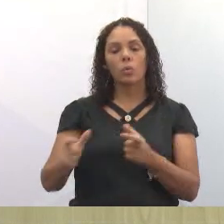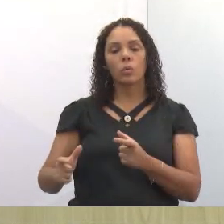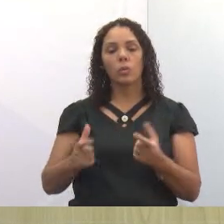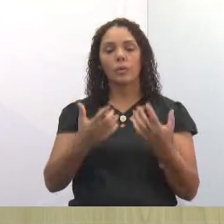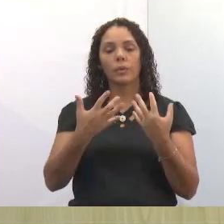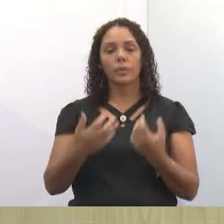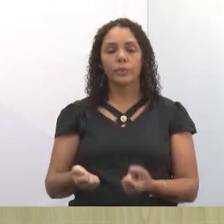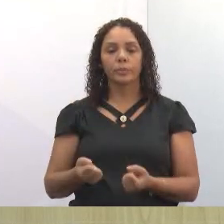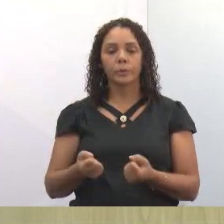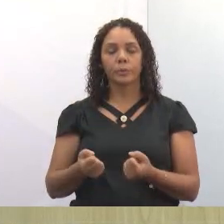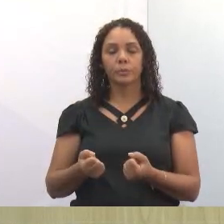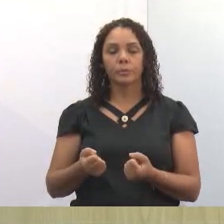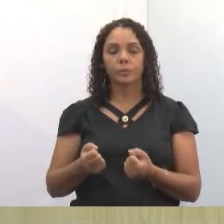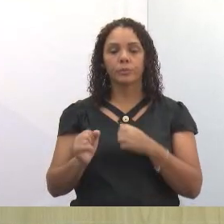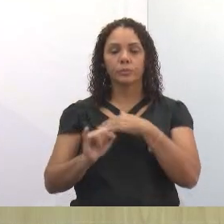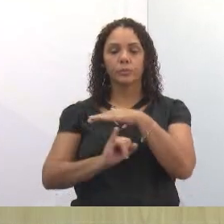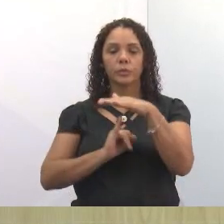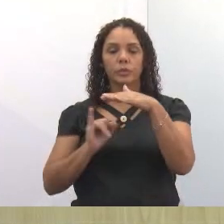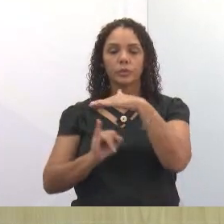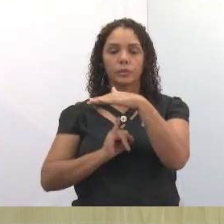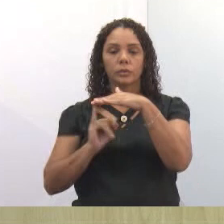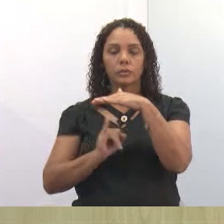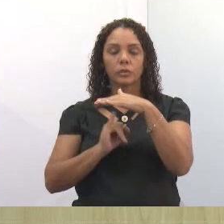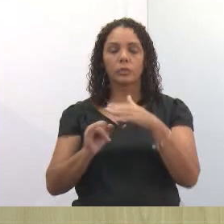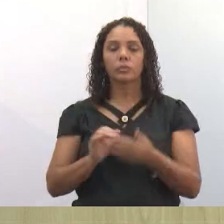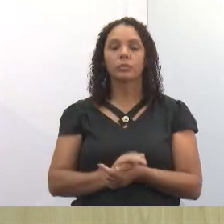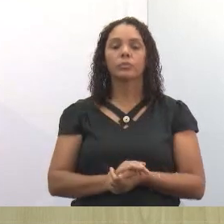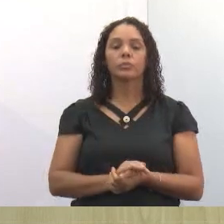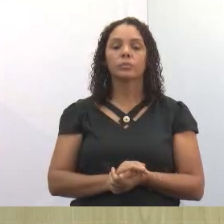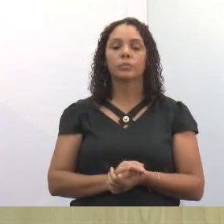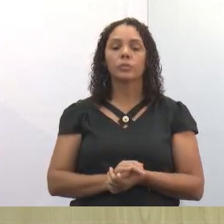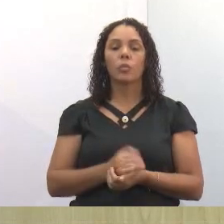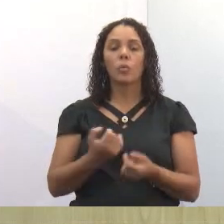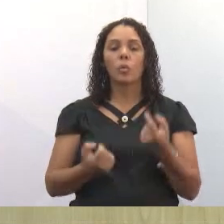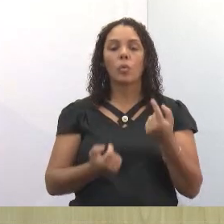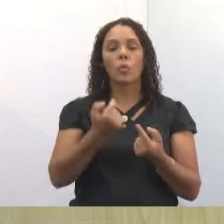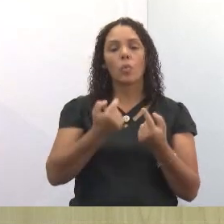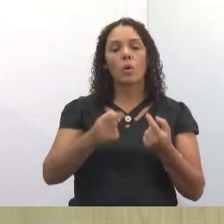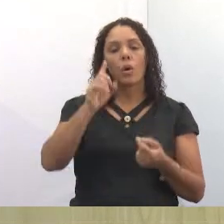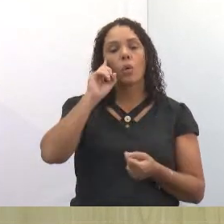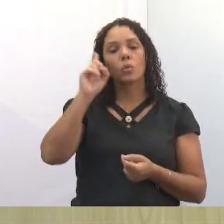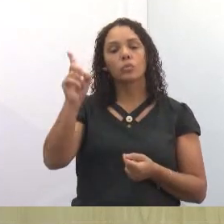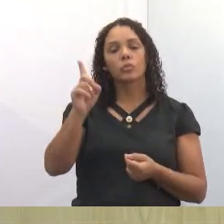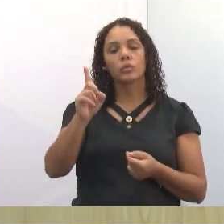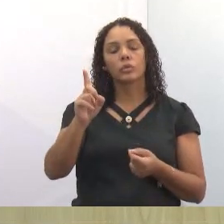1.2. Quais as datas de liberação e valor de cada emenda?